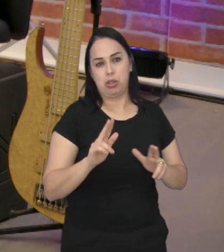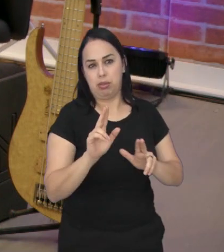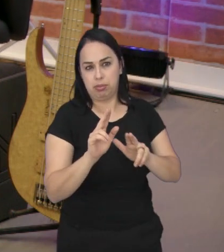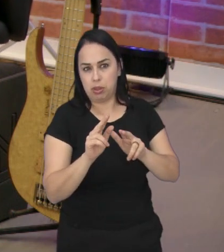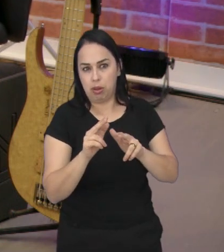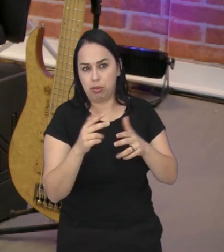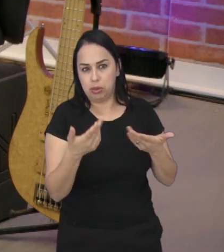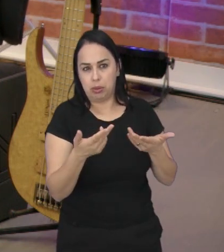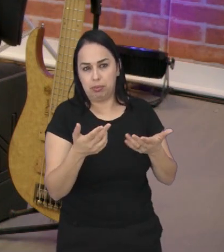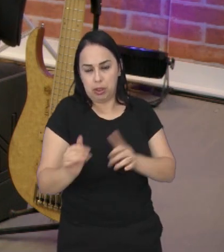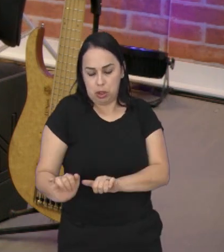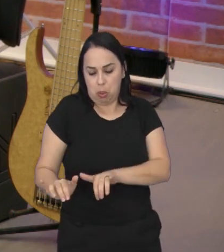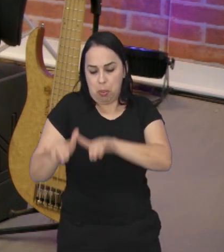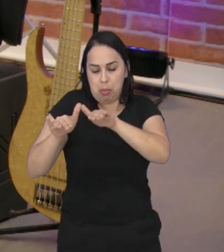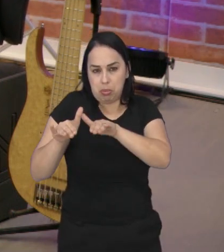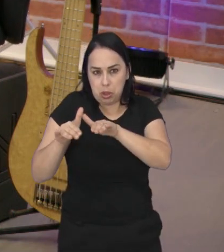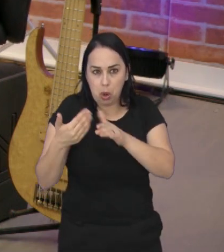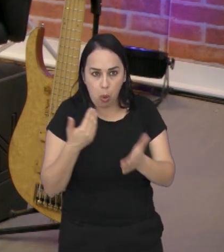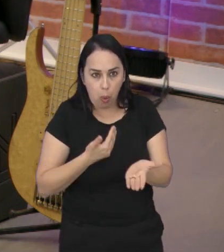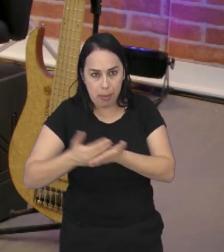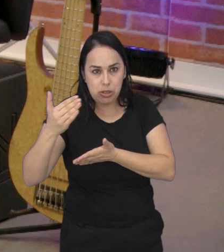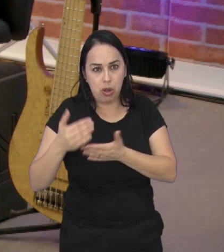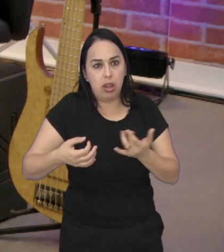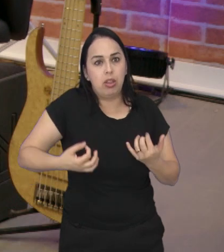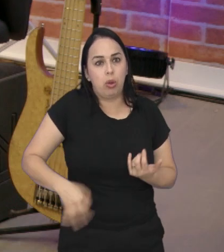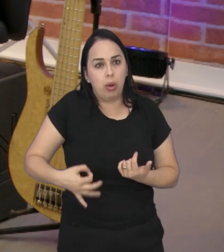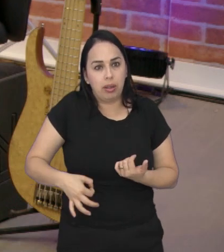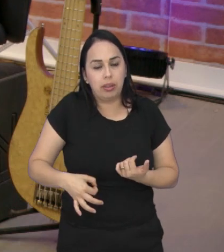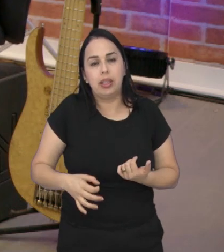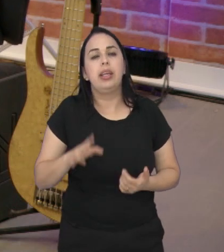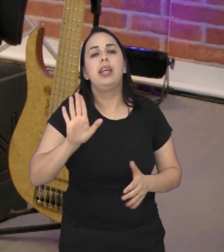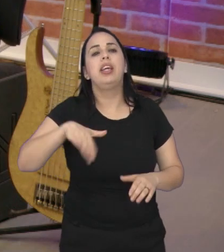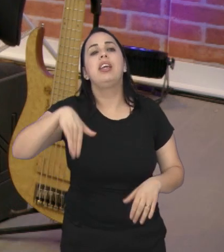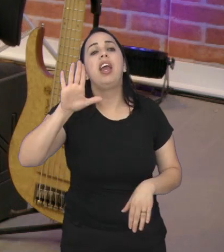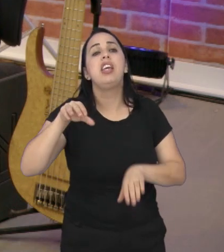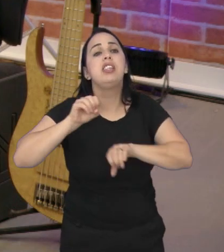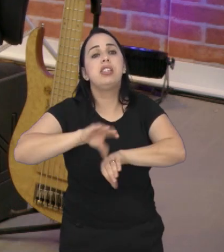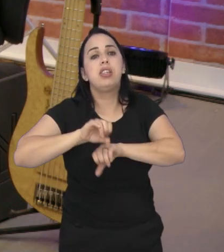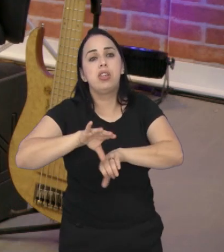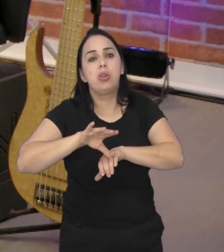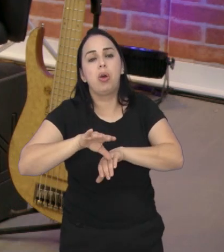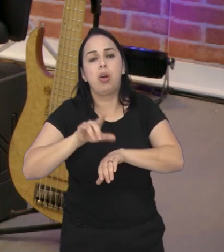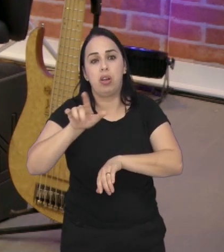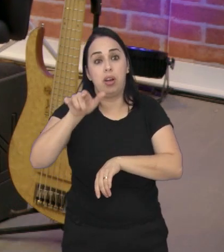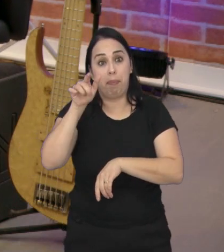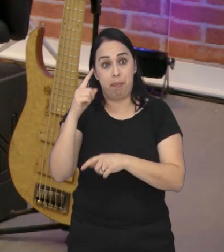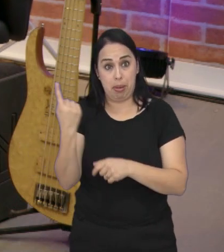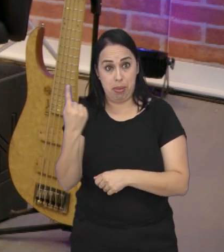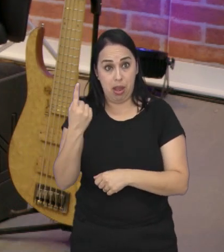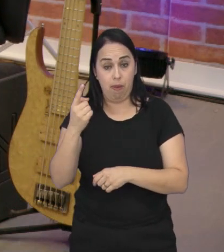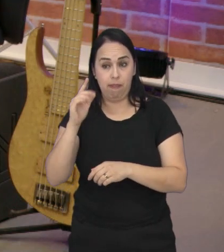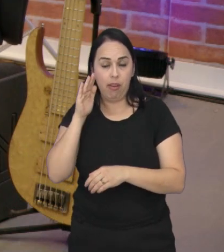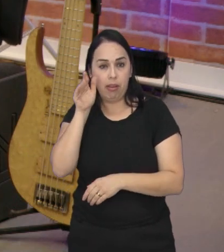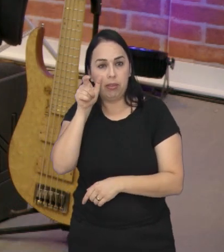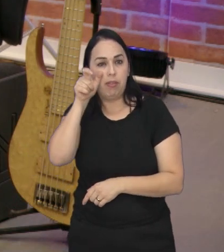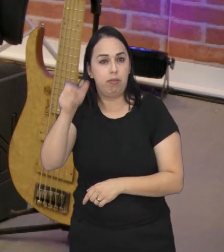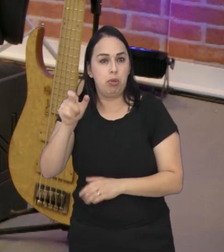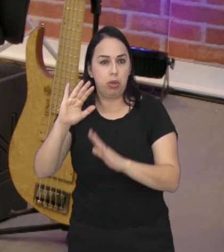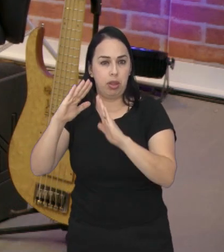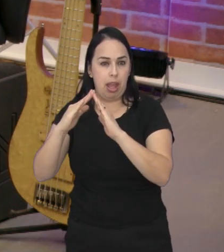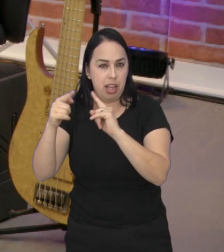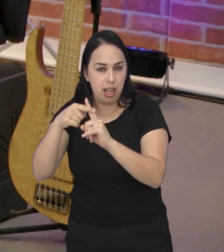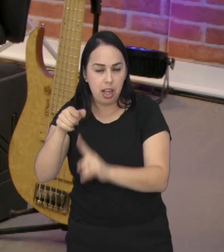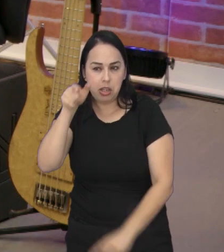Então, só voltando à sua linha de raciocínio, desde pequeno você começou no violão. Desde pequeno, no violão. E quem introduziu isso? Você viu na igreja, foi seguindo? Eu vi, aí